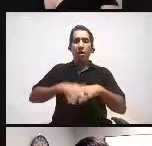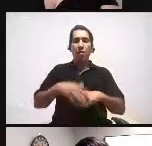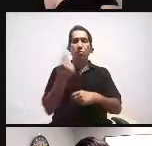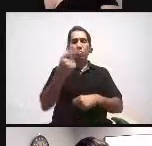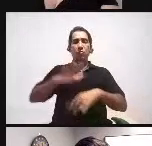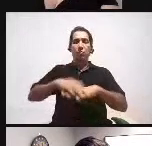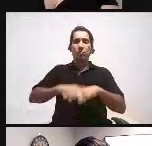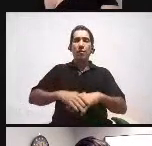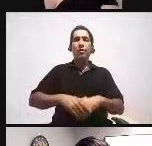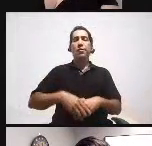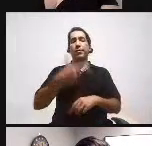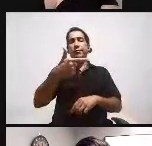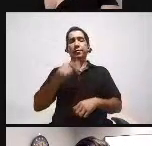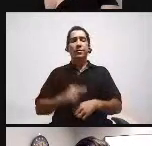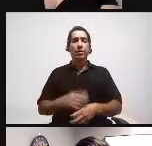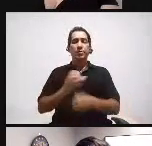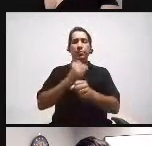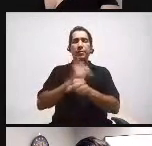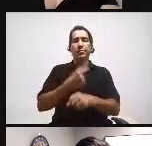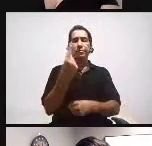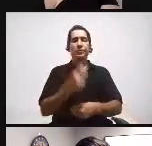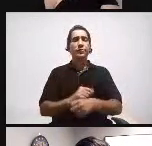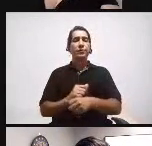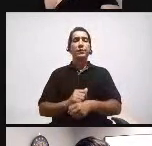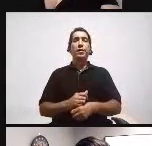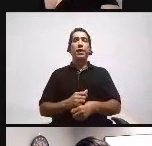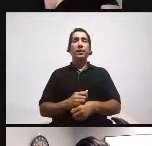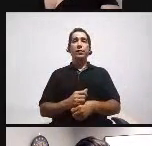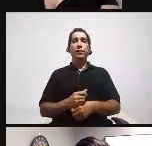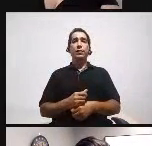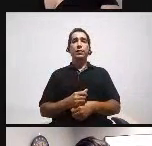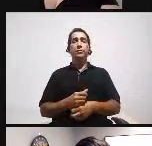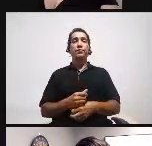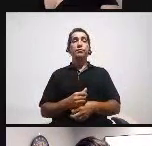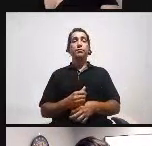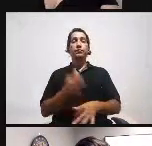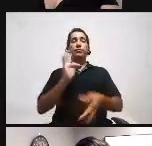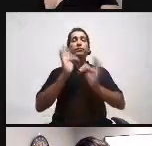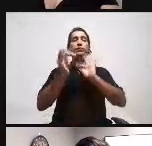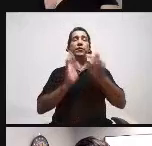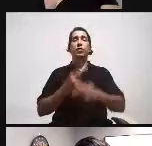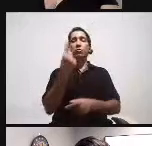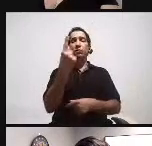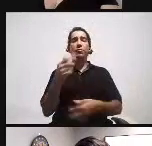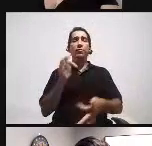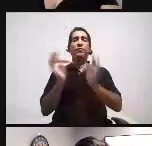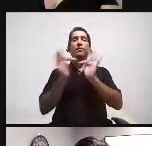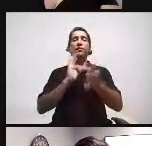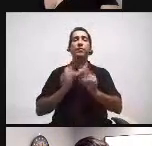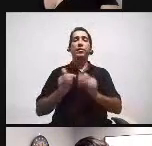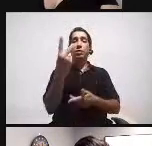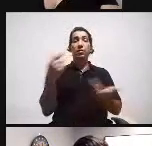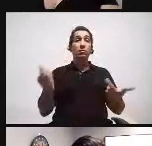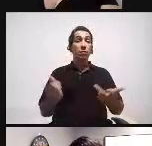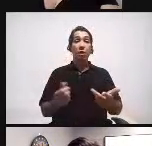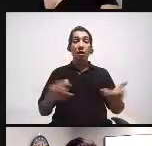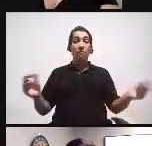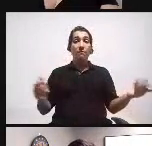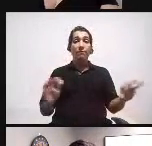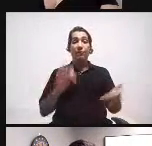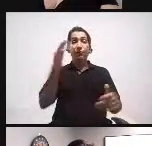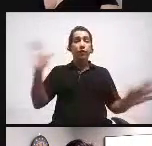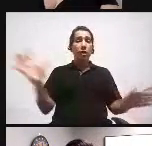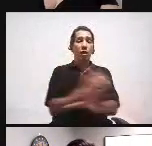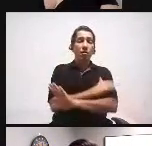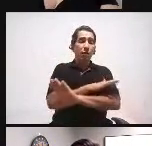4, cálculo 5, física 1, física 2, acabou. Nós vamos ter, se a gente quer ter um modelo, olhando para a Finlândia.